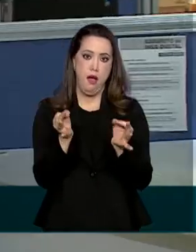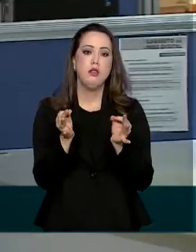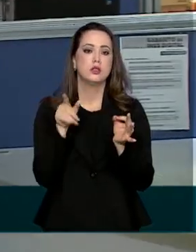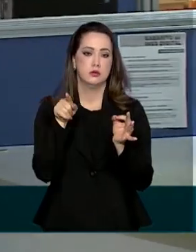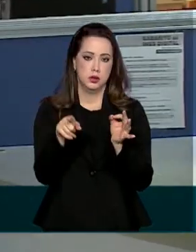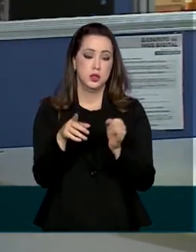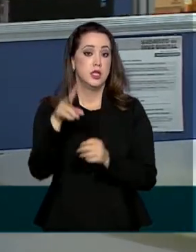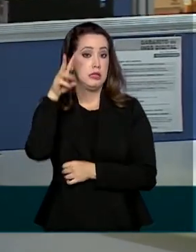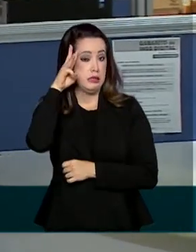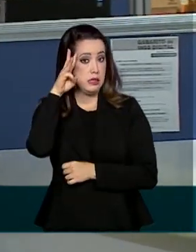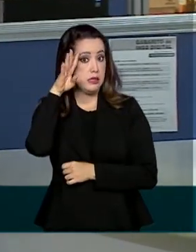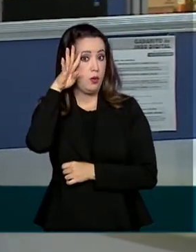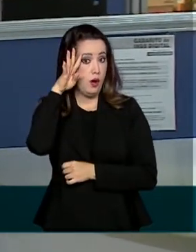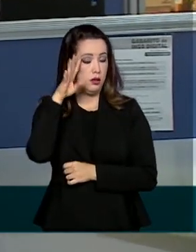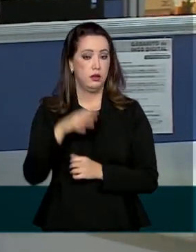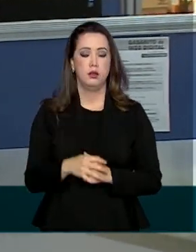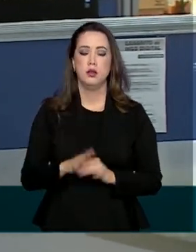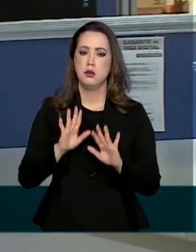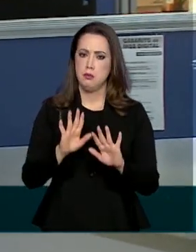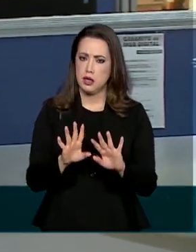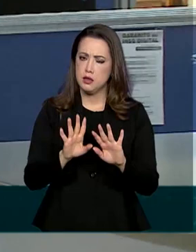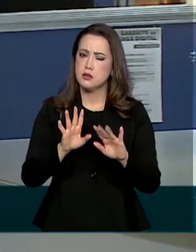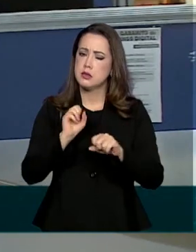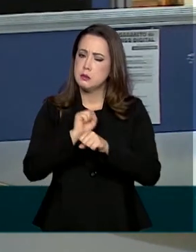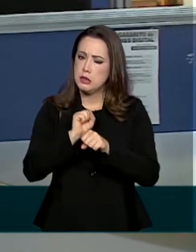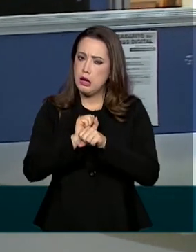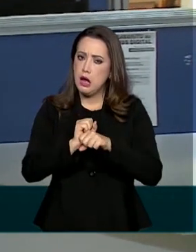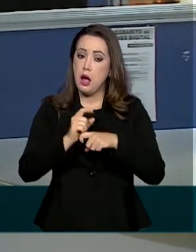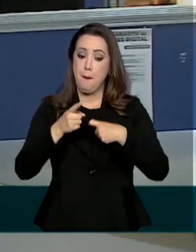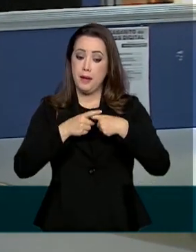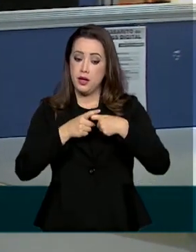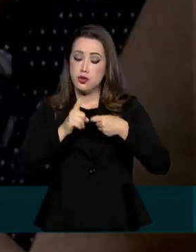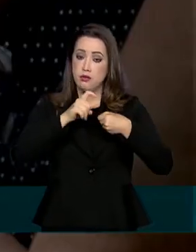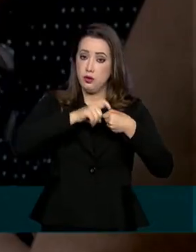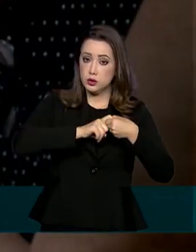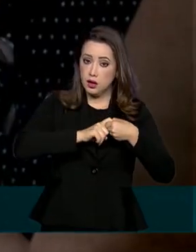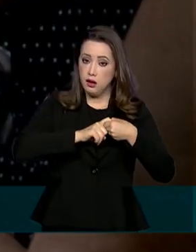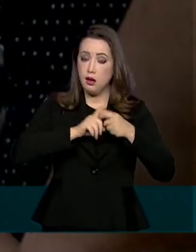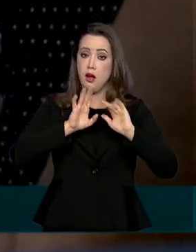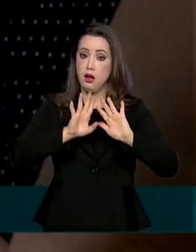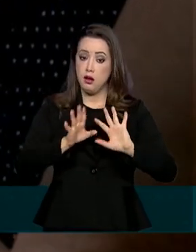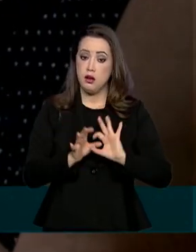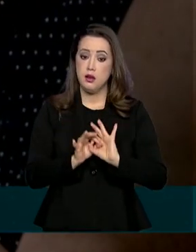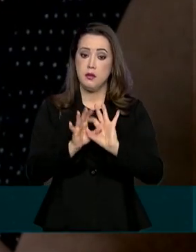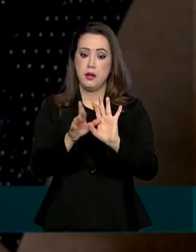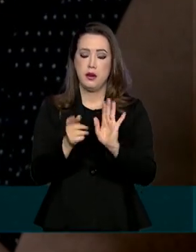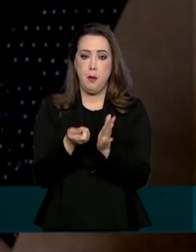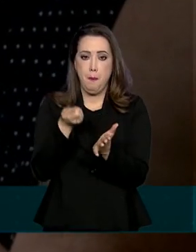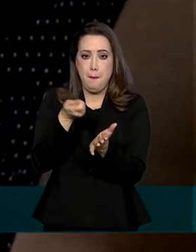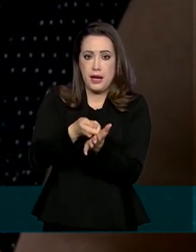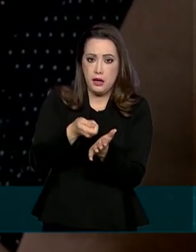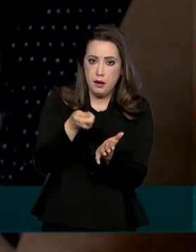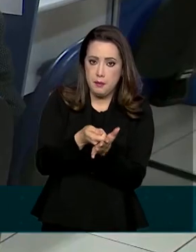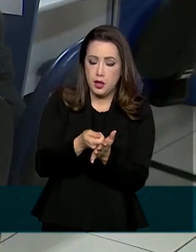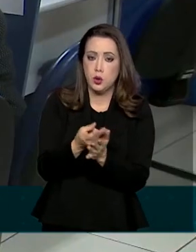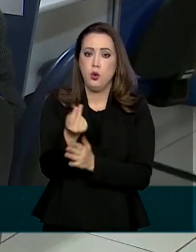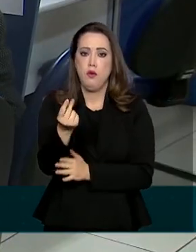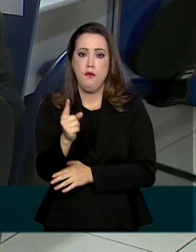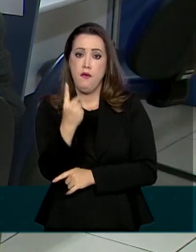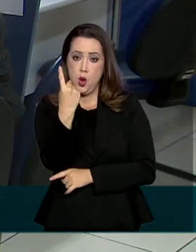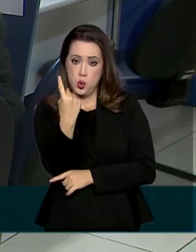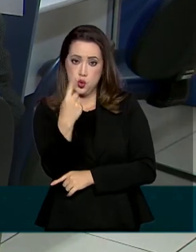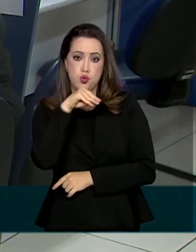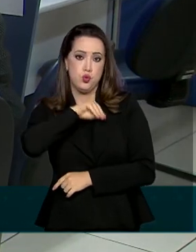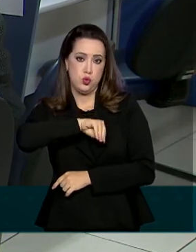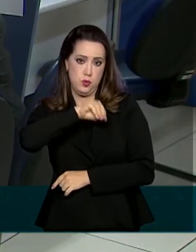lembrar que, enquanto o serviço de perícia médica estiver suspenso, serão concedidas antecipações no valor de um